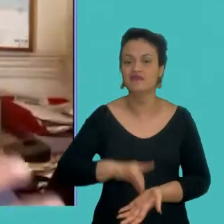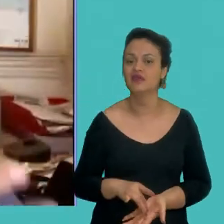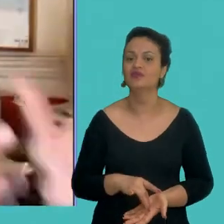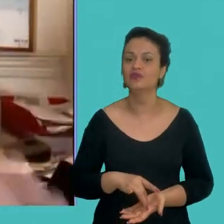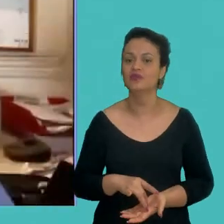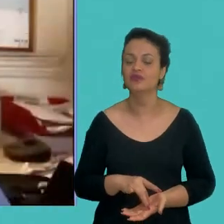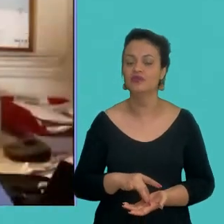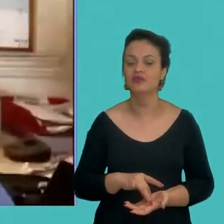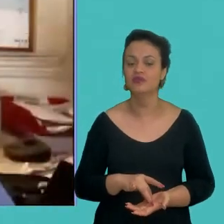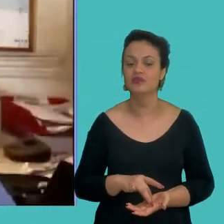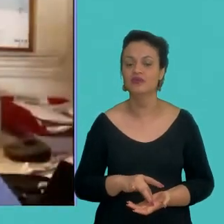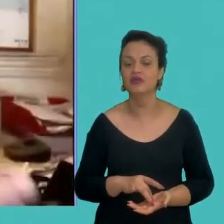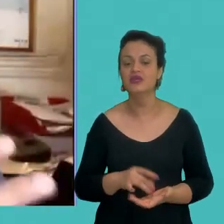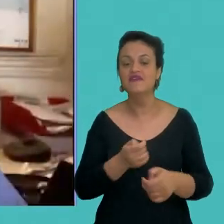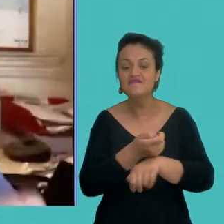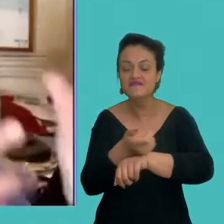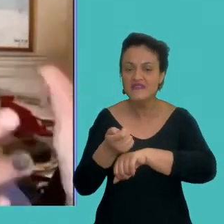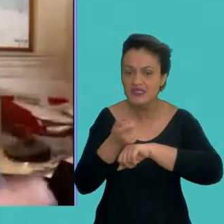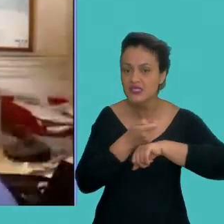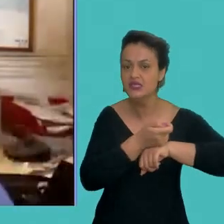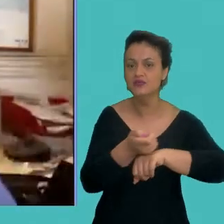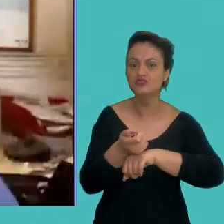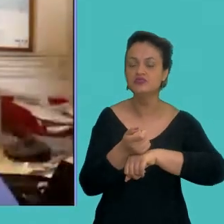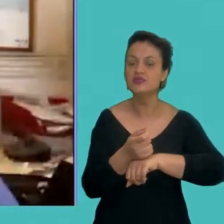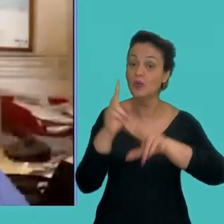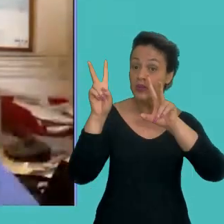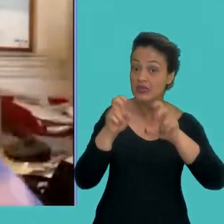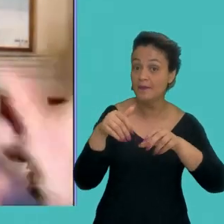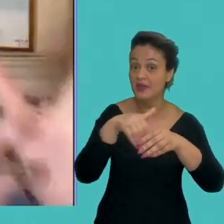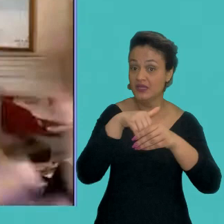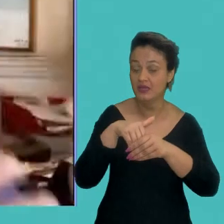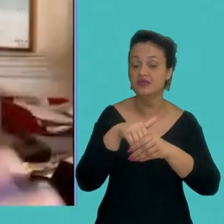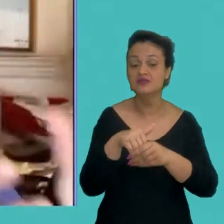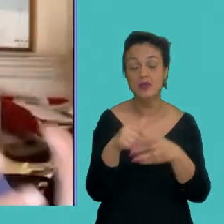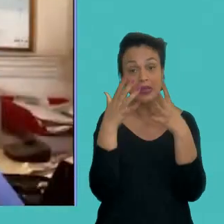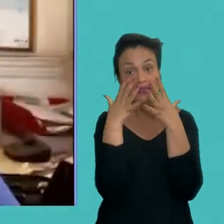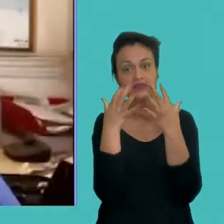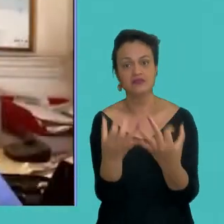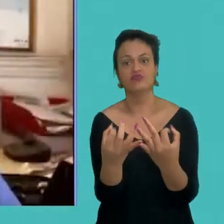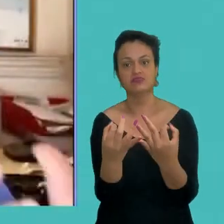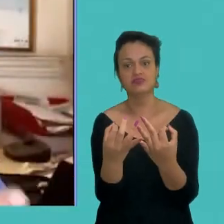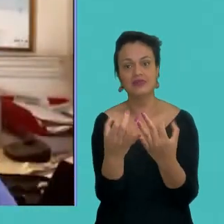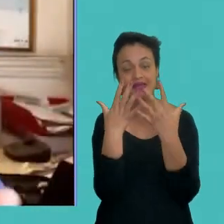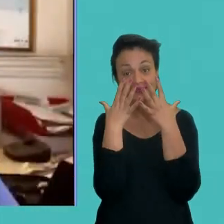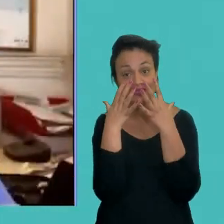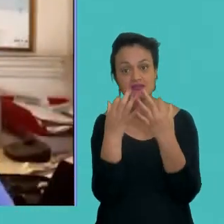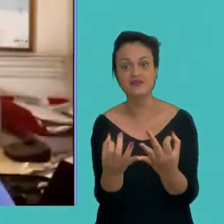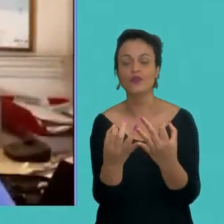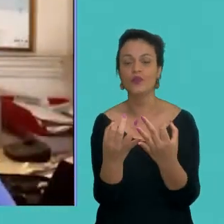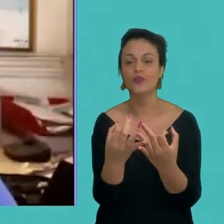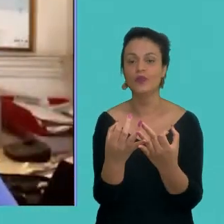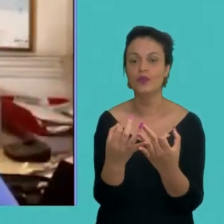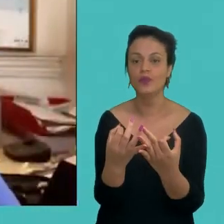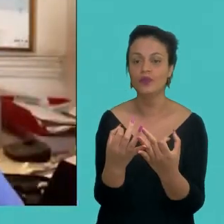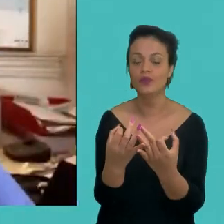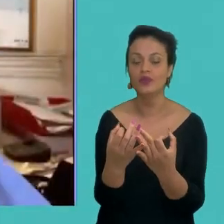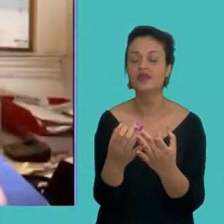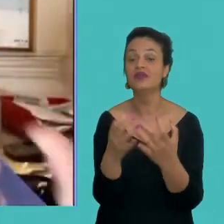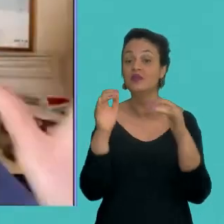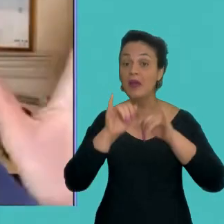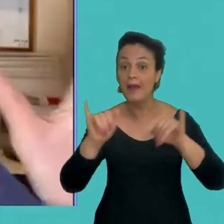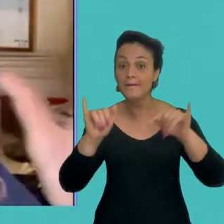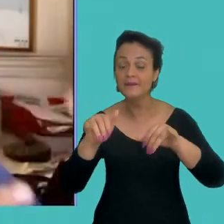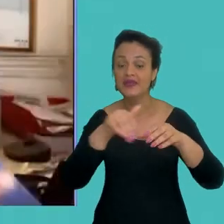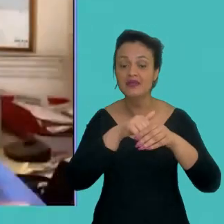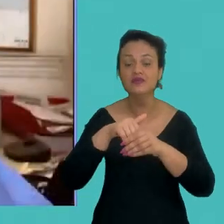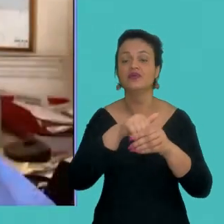do respeito aos fatos e do combate às fake news, que é o tema da eleição. Pessoal, prestem atenção. Nós